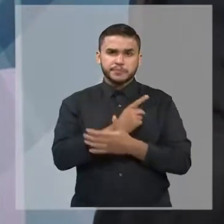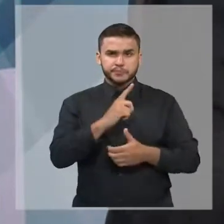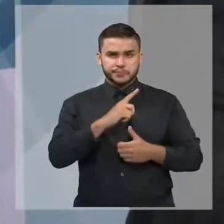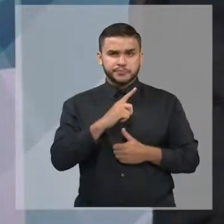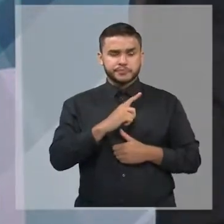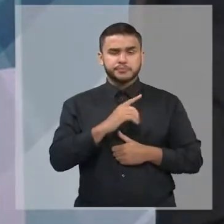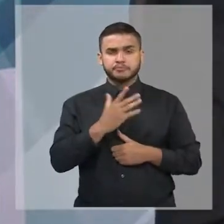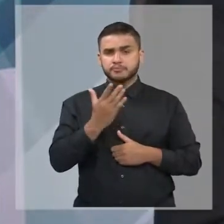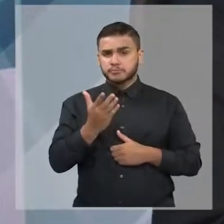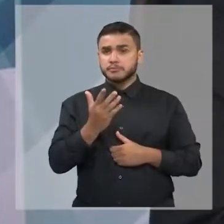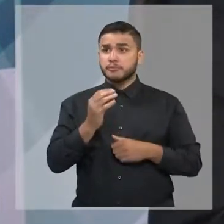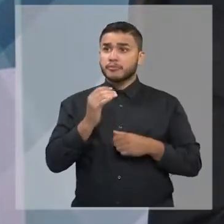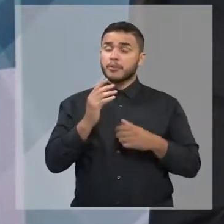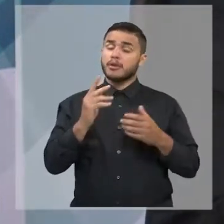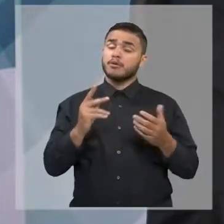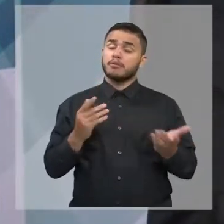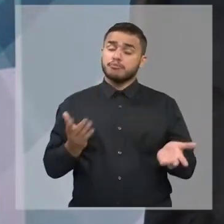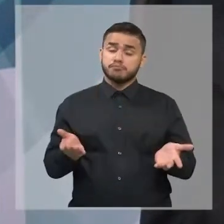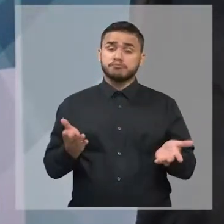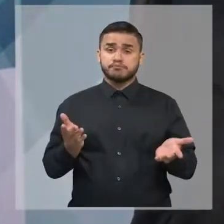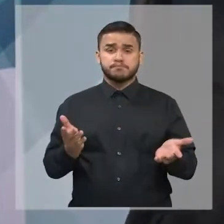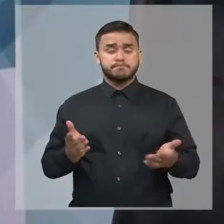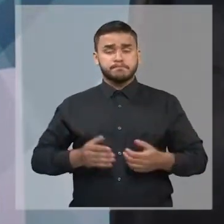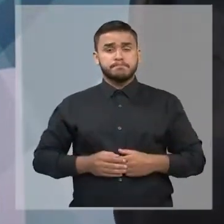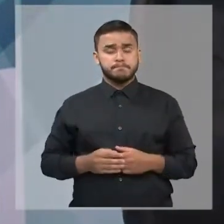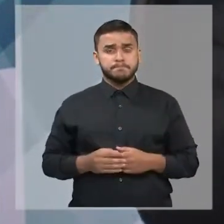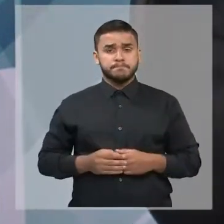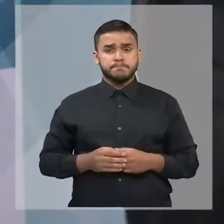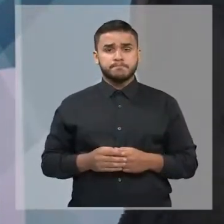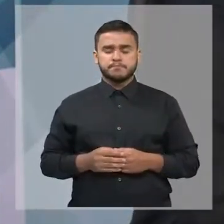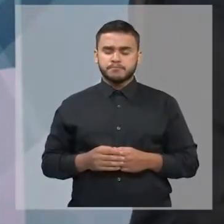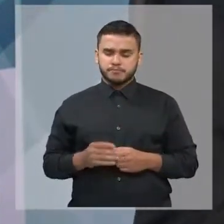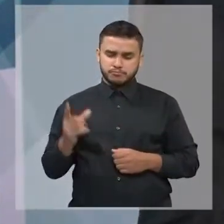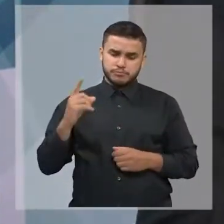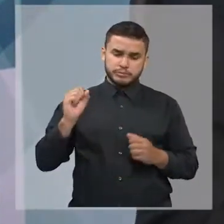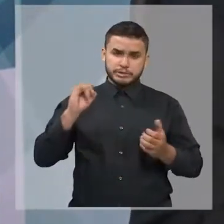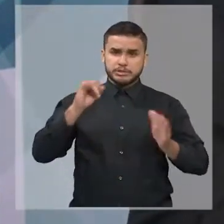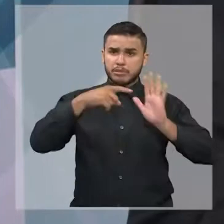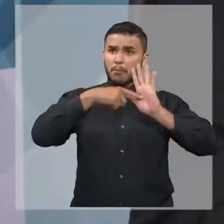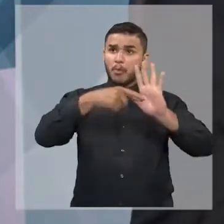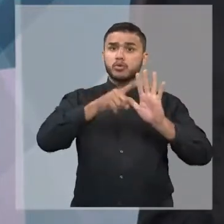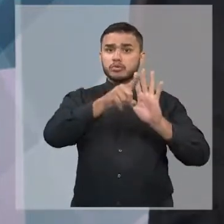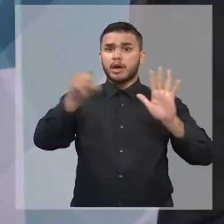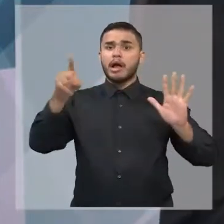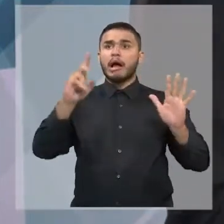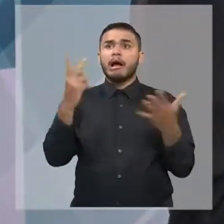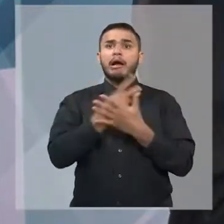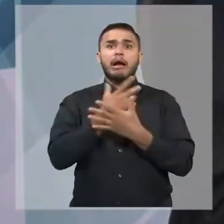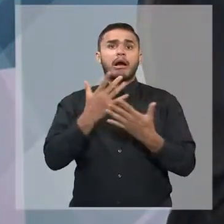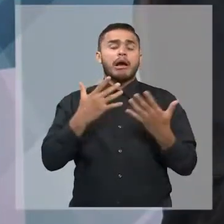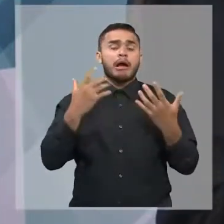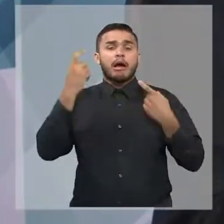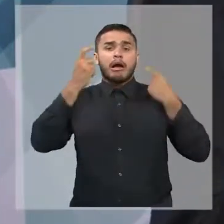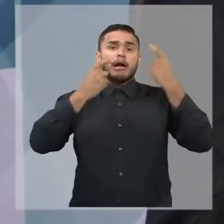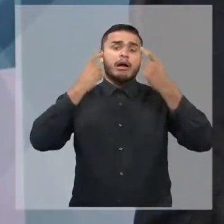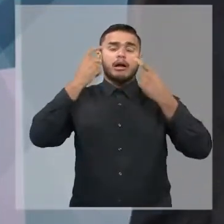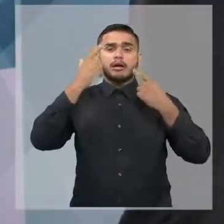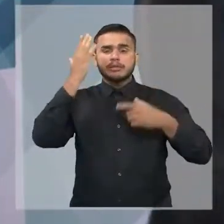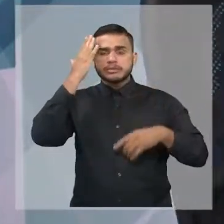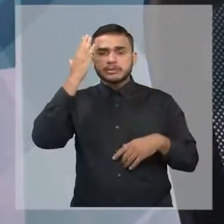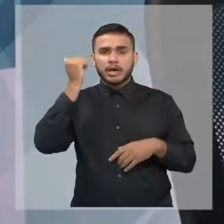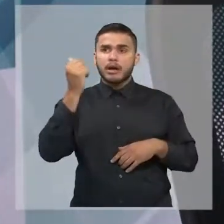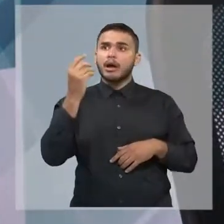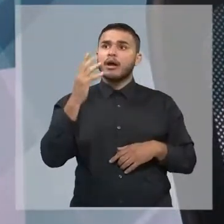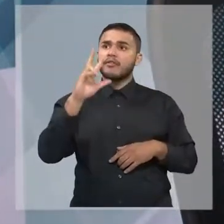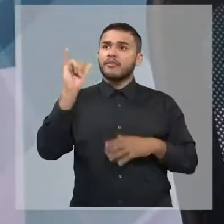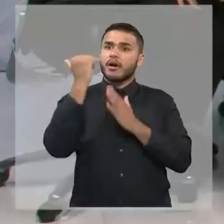na verdade, gerou, né, um tipo de perspectiva, e o que tem sido mais ou menos comum nesse governo.